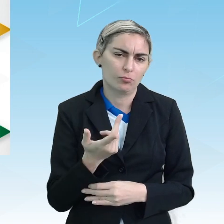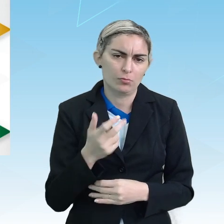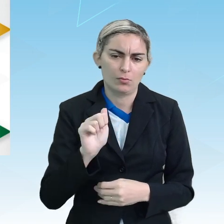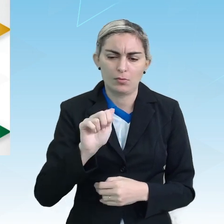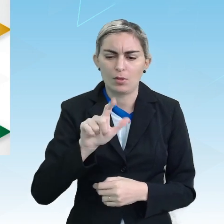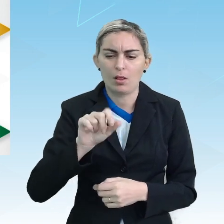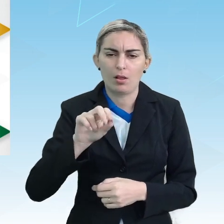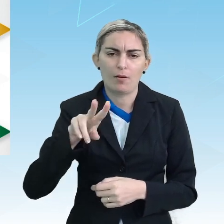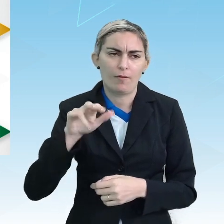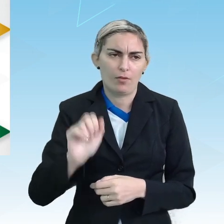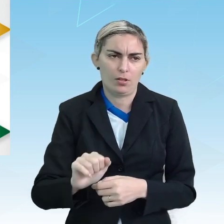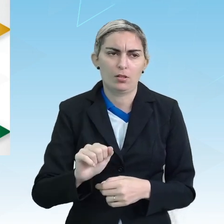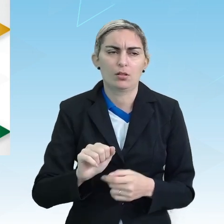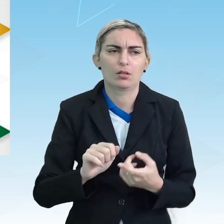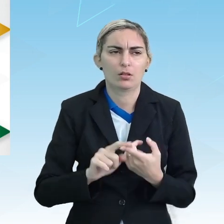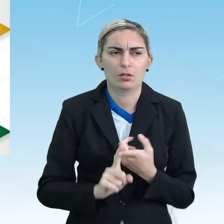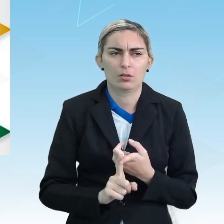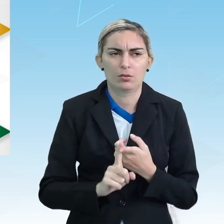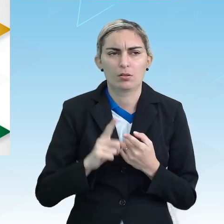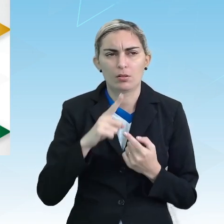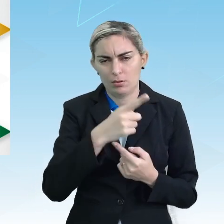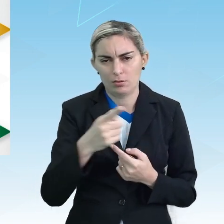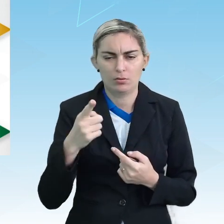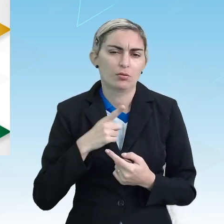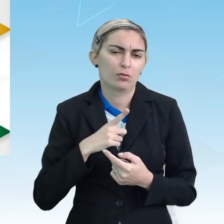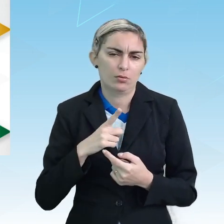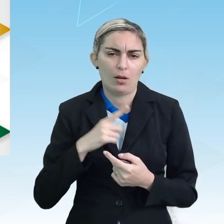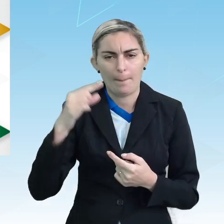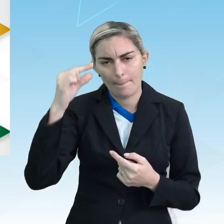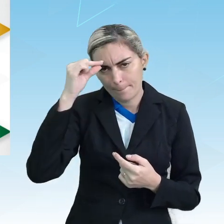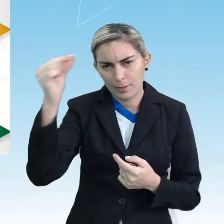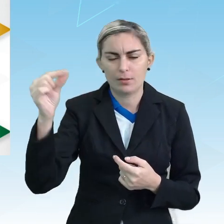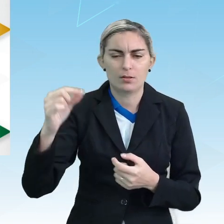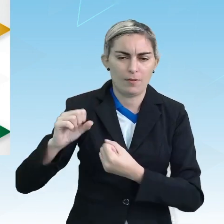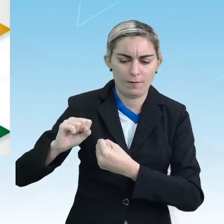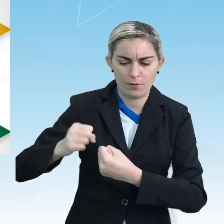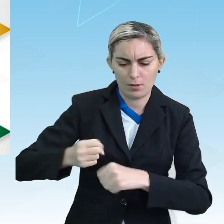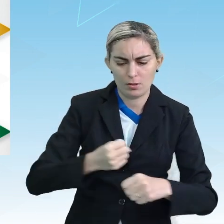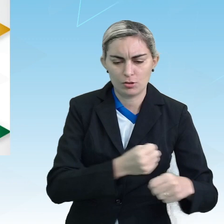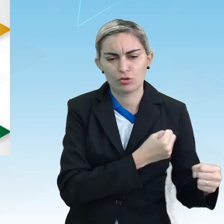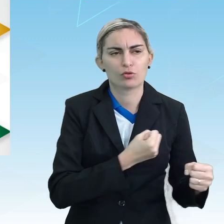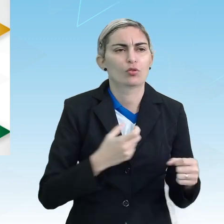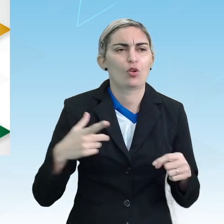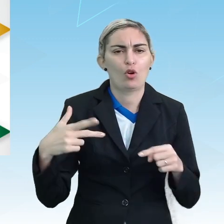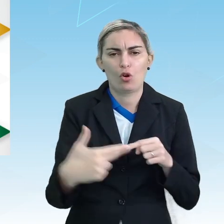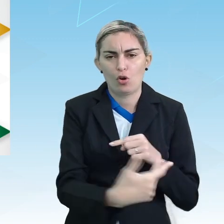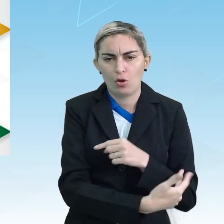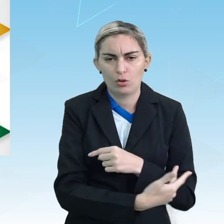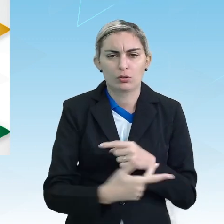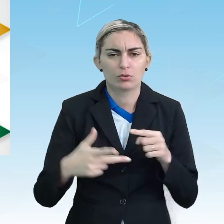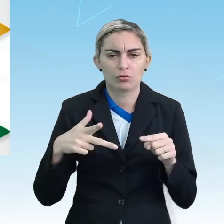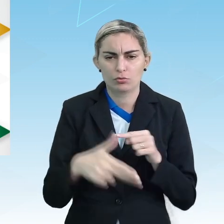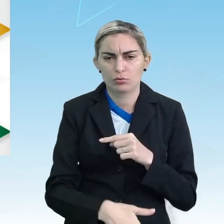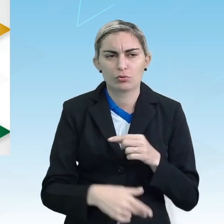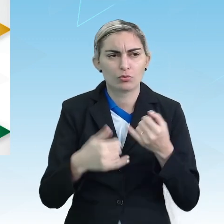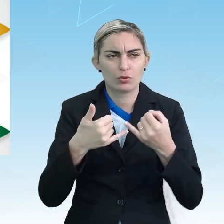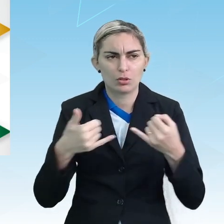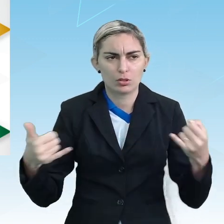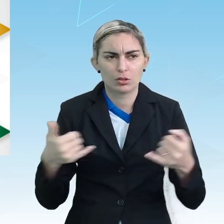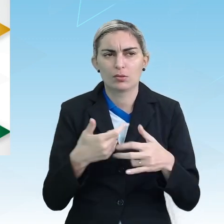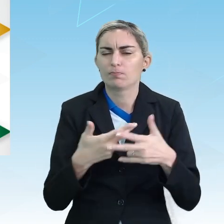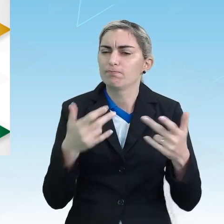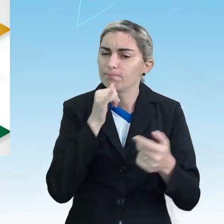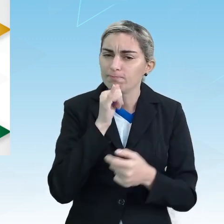alavanca interpotente é a pinça, a vassoura, o cortador de unha. Todos esses são